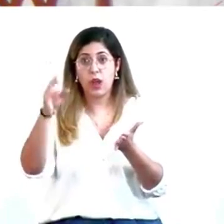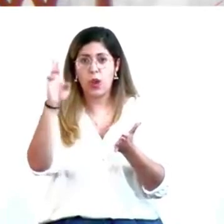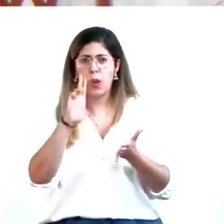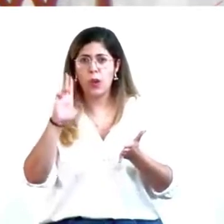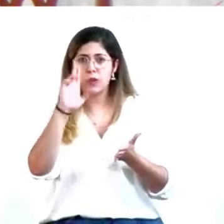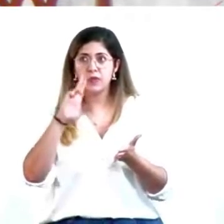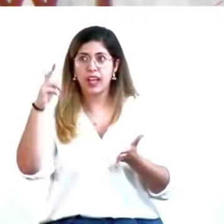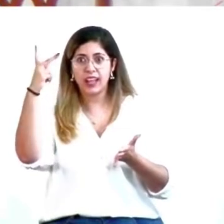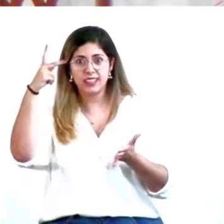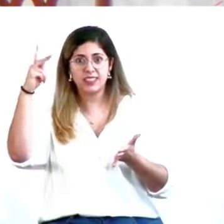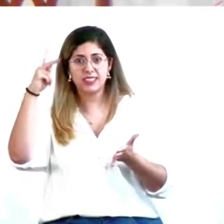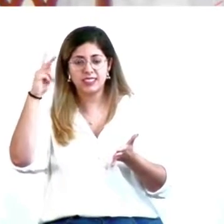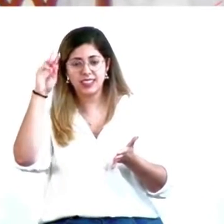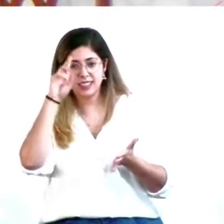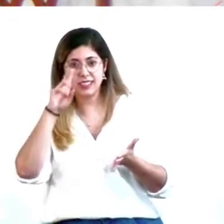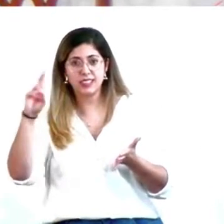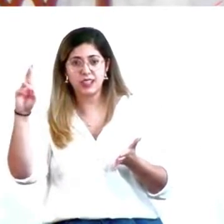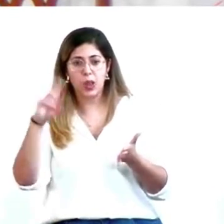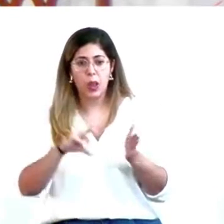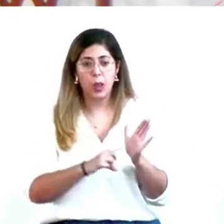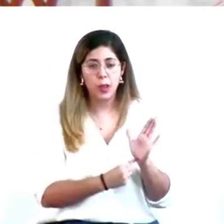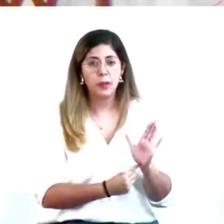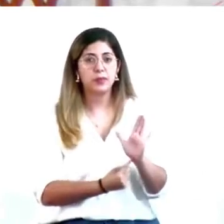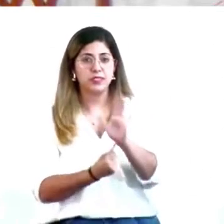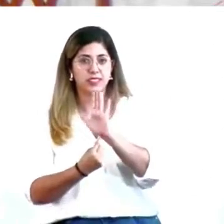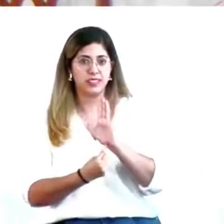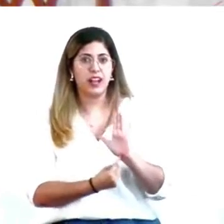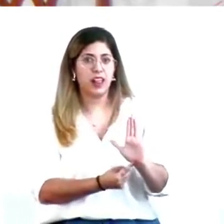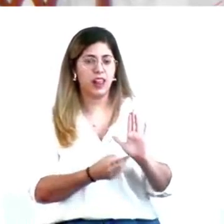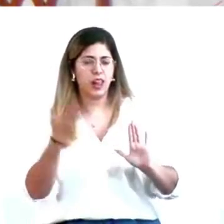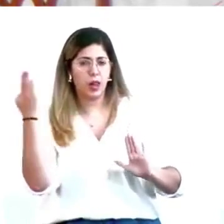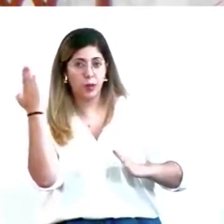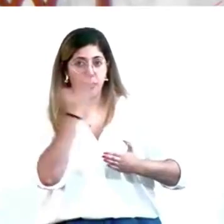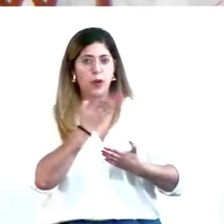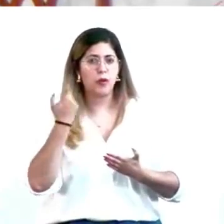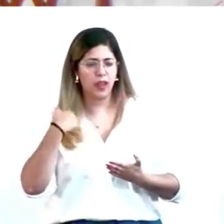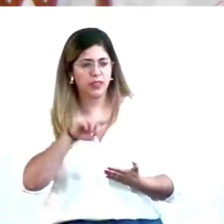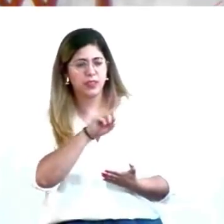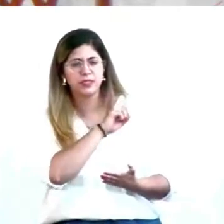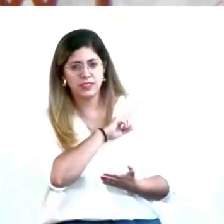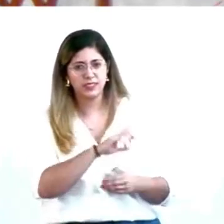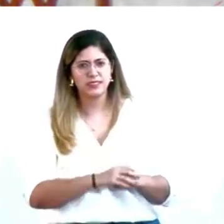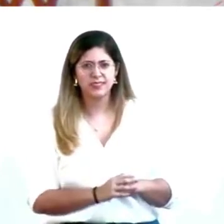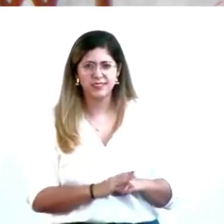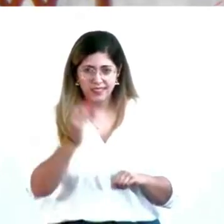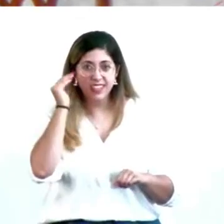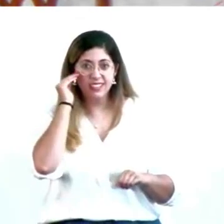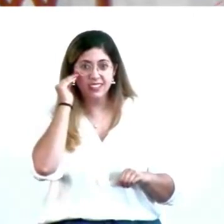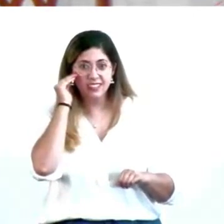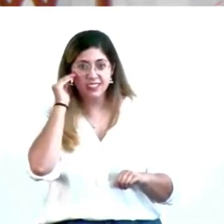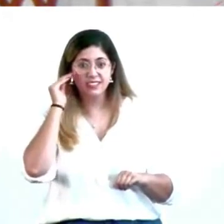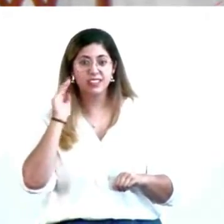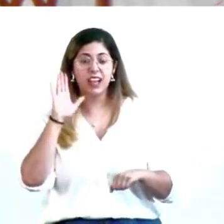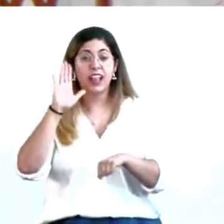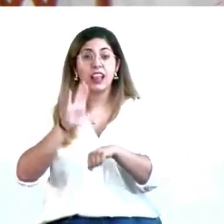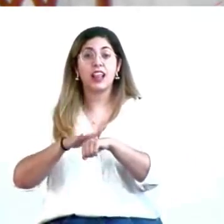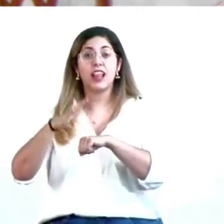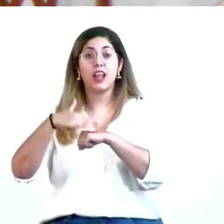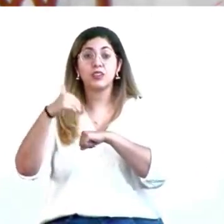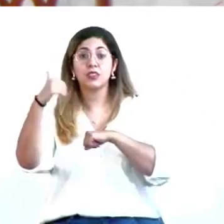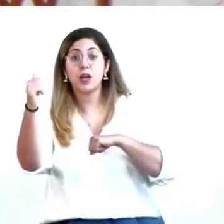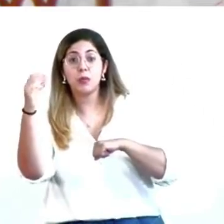Deus para o quê? Reprovar trevas. Ou seja, Deus nos chamou como luzeiros neste mundo para quê? Reprovar